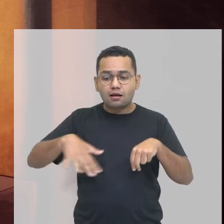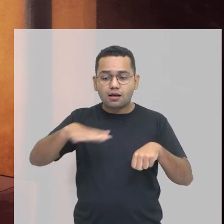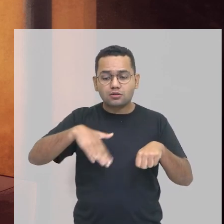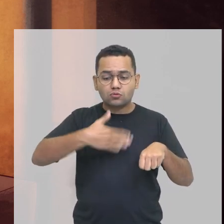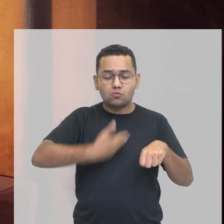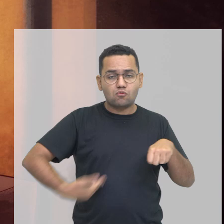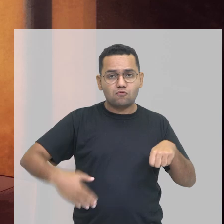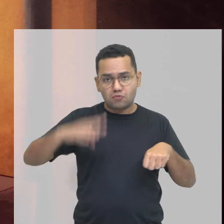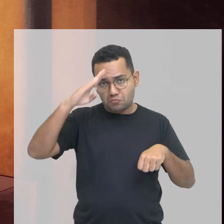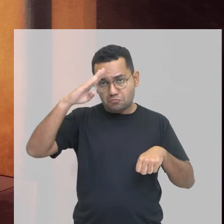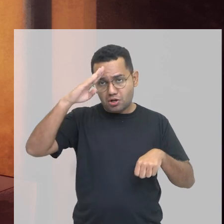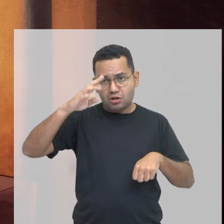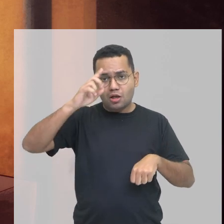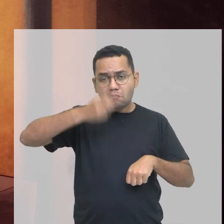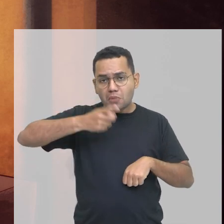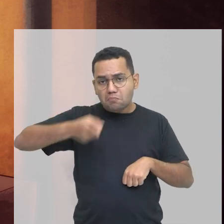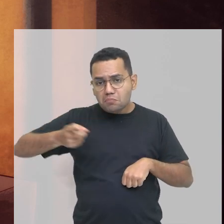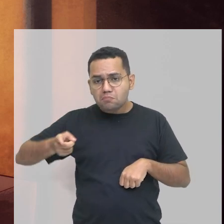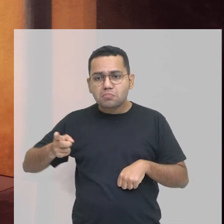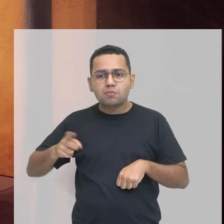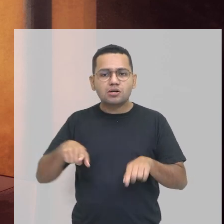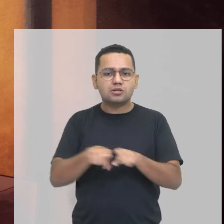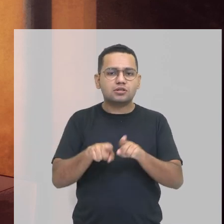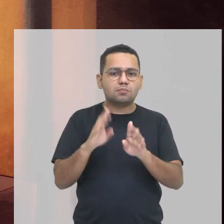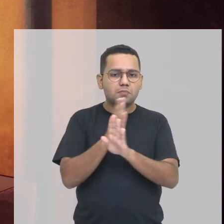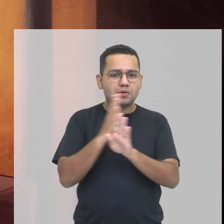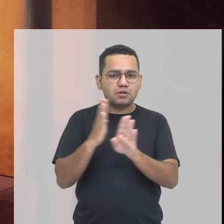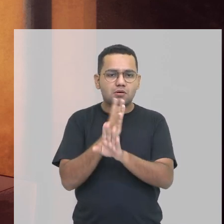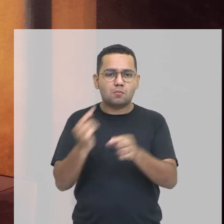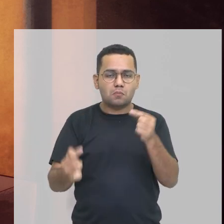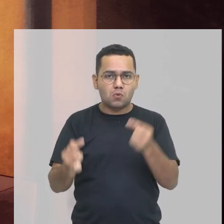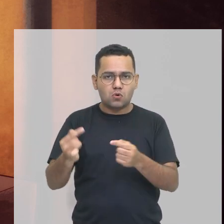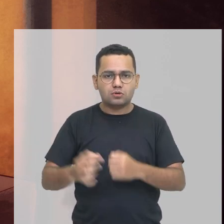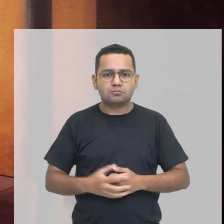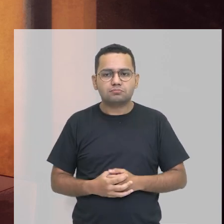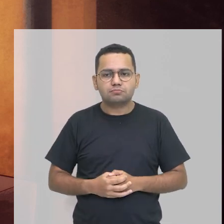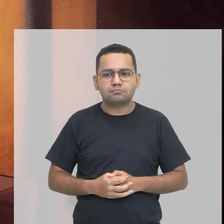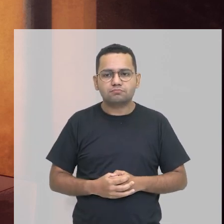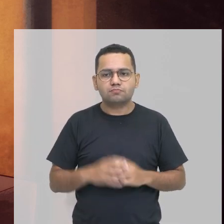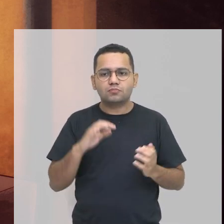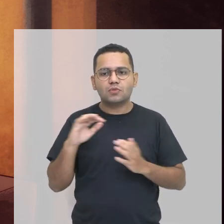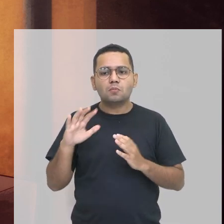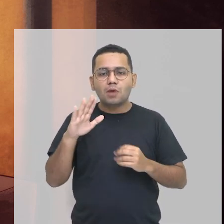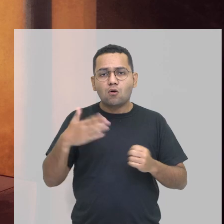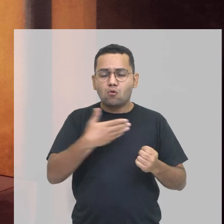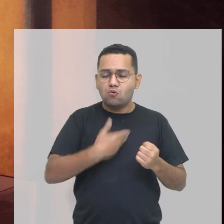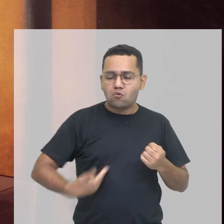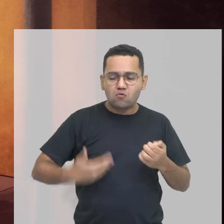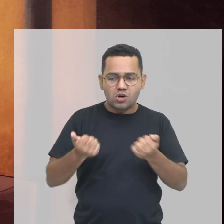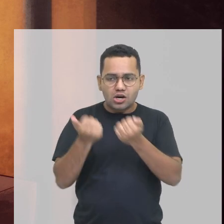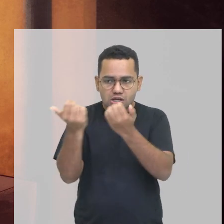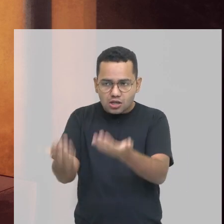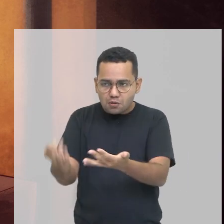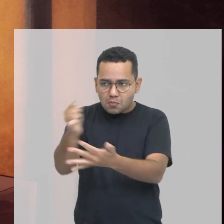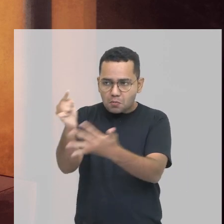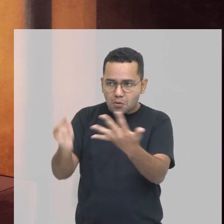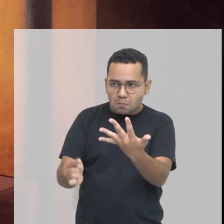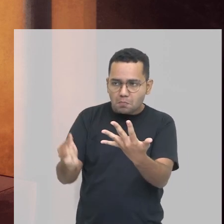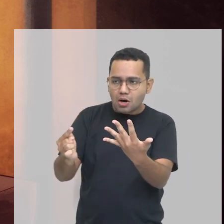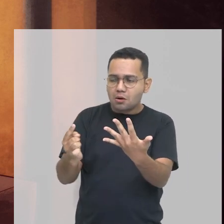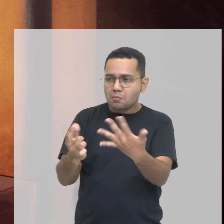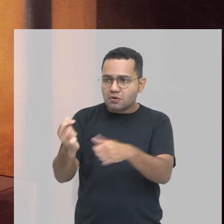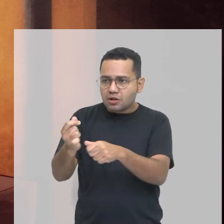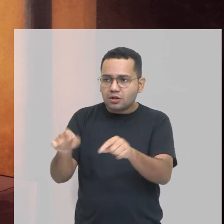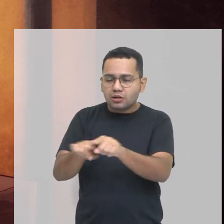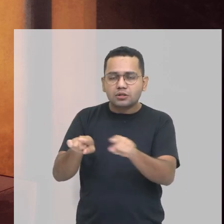no Brasil e a perseguição política. O governo cedeu às demandas dos sequestradores e libertou diversos presos